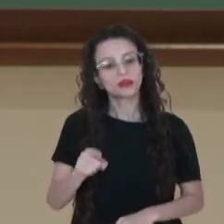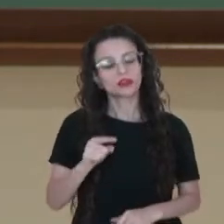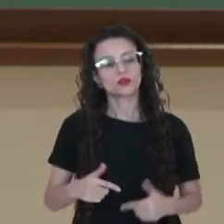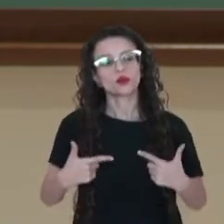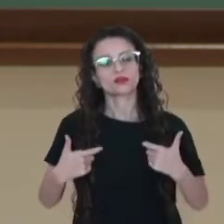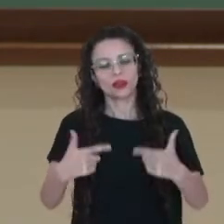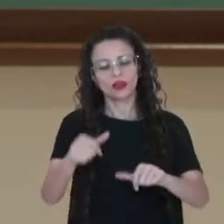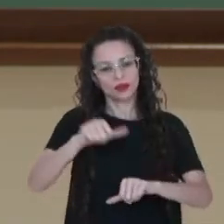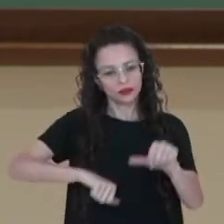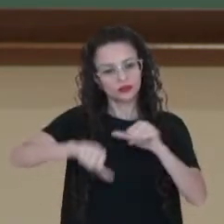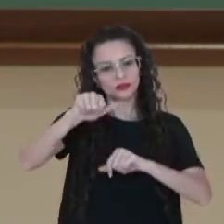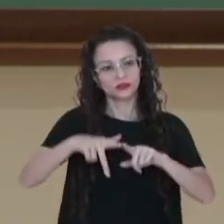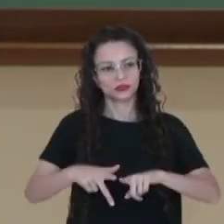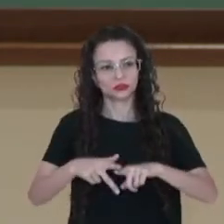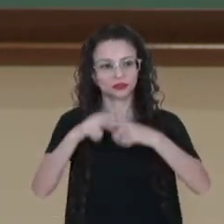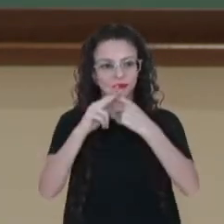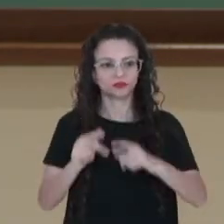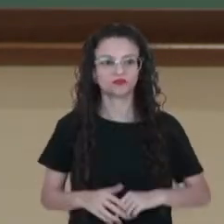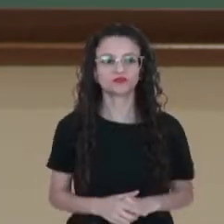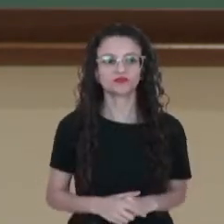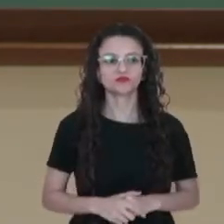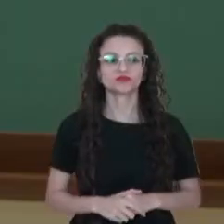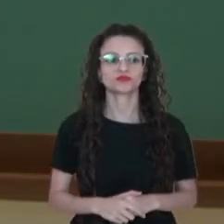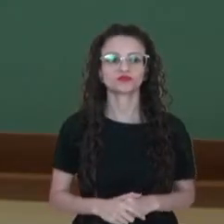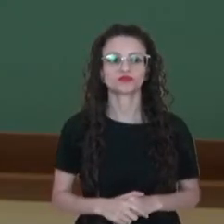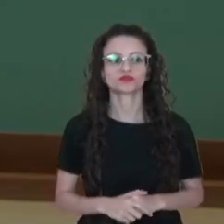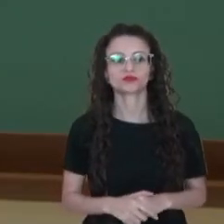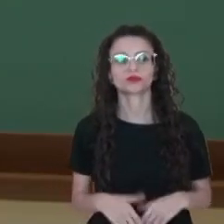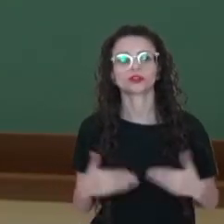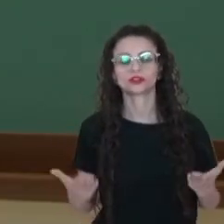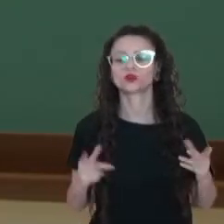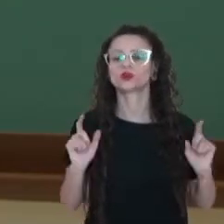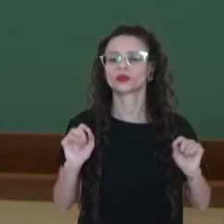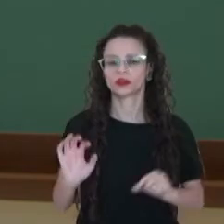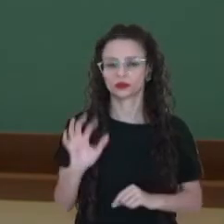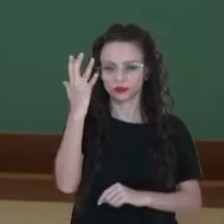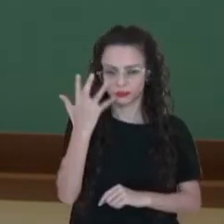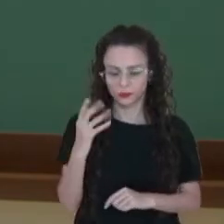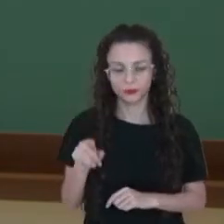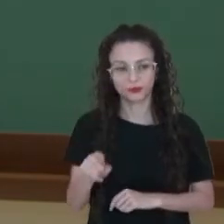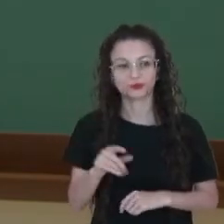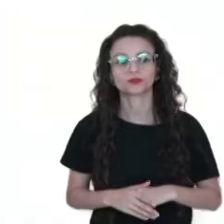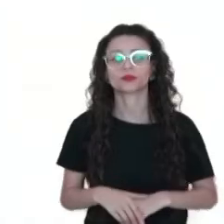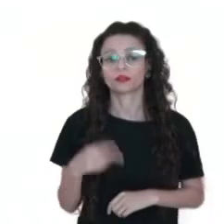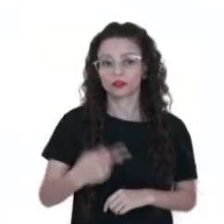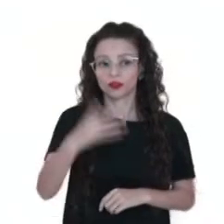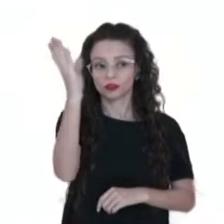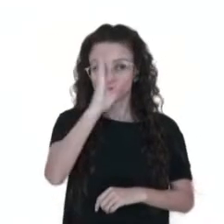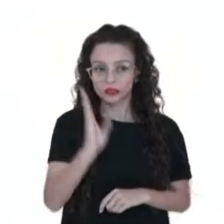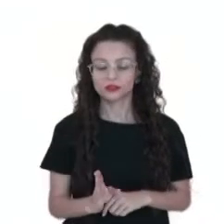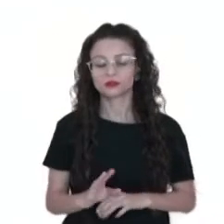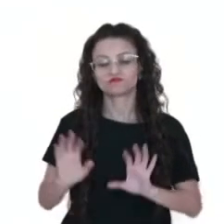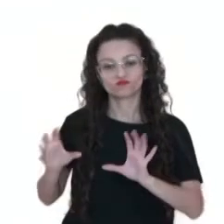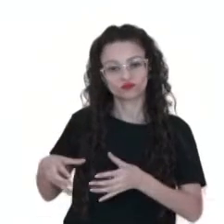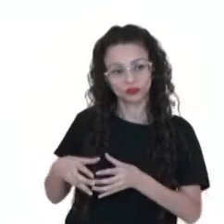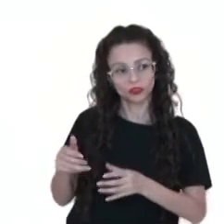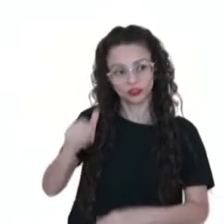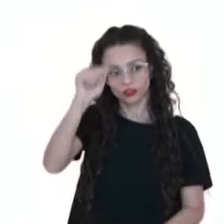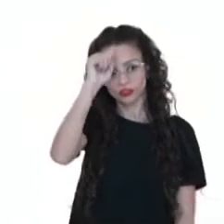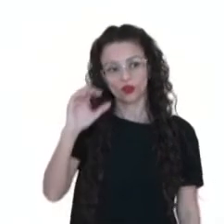de Restauração. Então veja, a reação luso-brasileira. Enquanto isso, no Brasil, a Companhia das